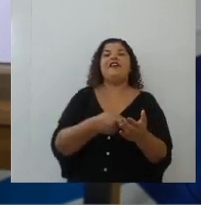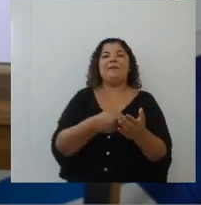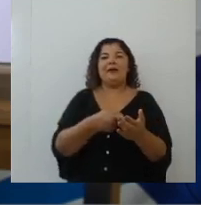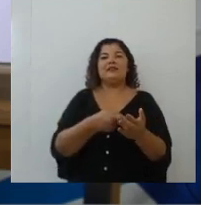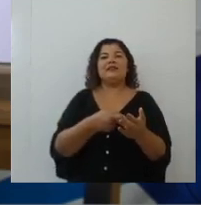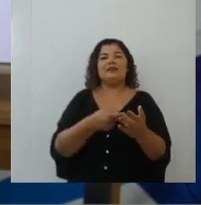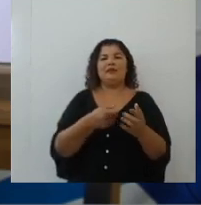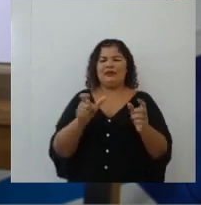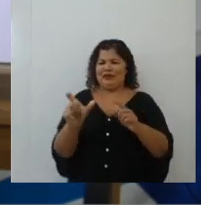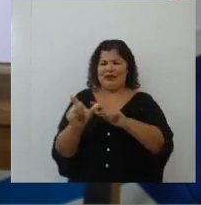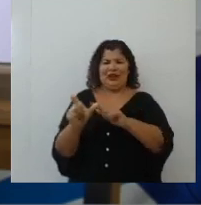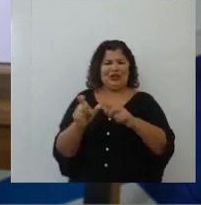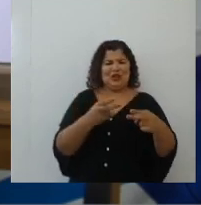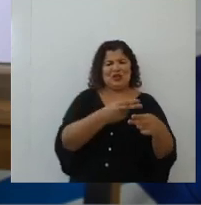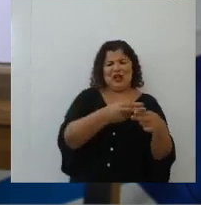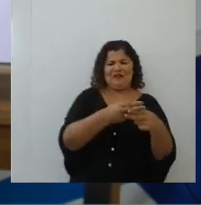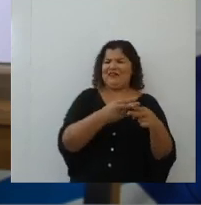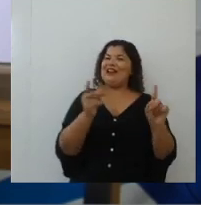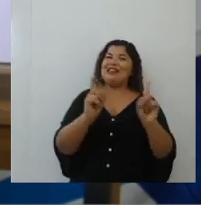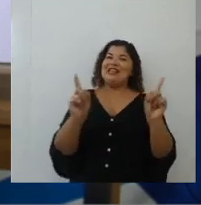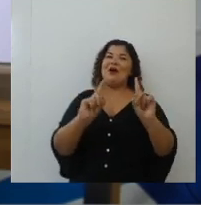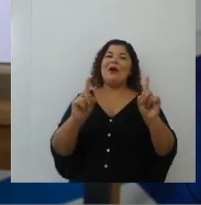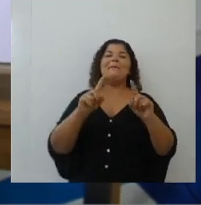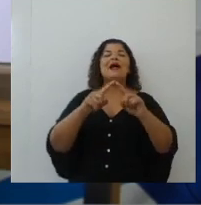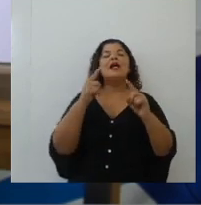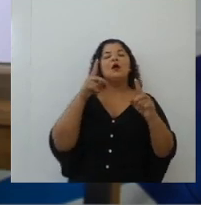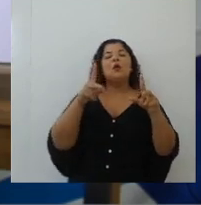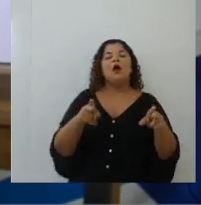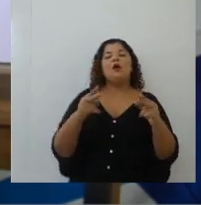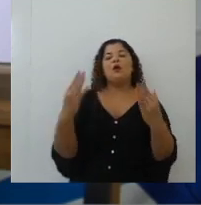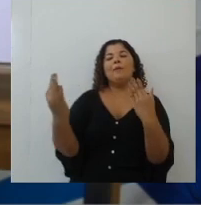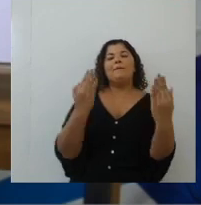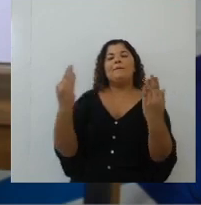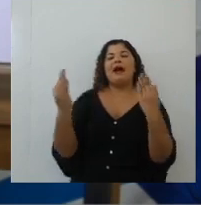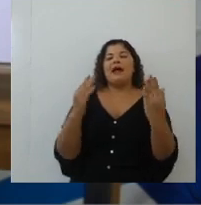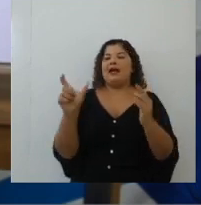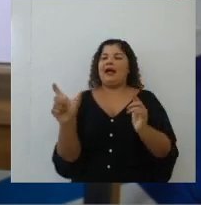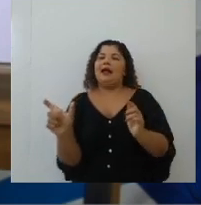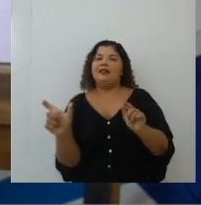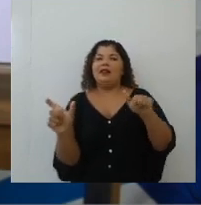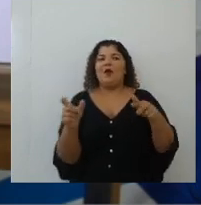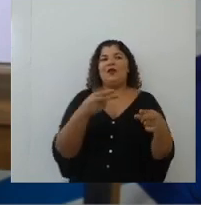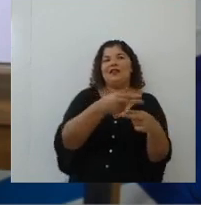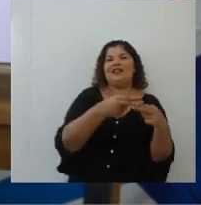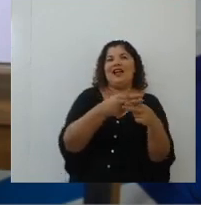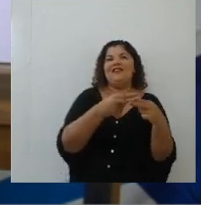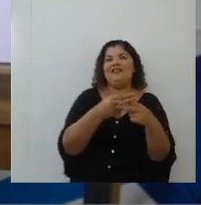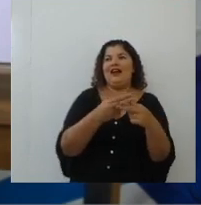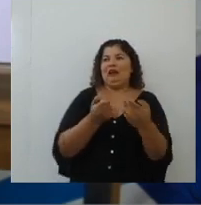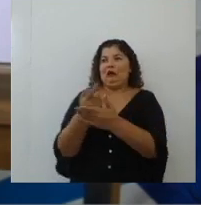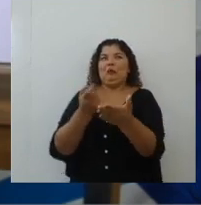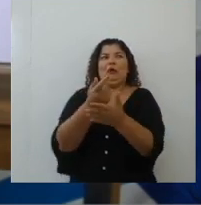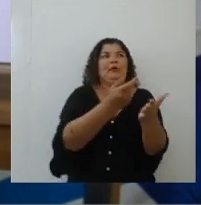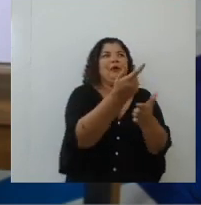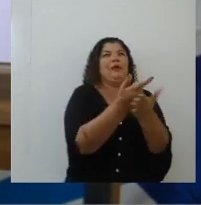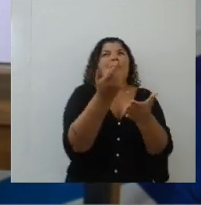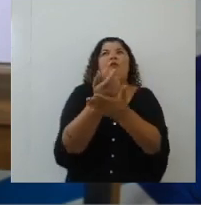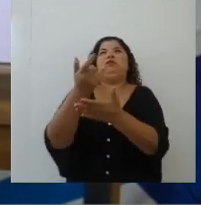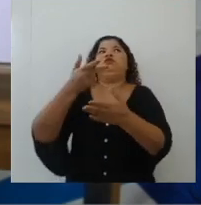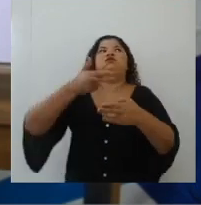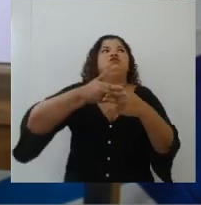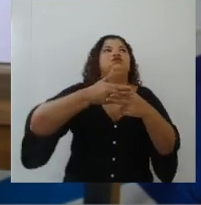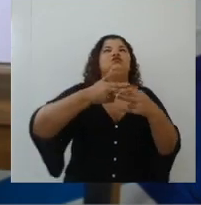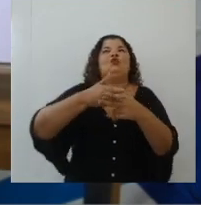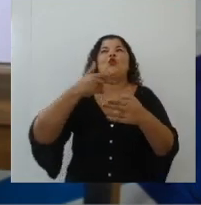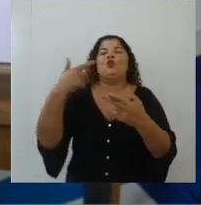não é uma navalha, né? Mas tá vendo aí uma comparação, sabe? Cortando tudo. meio que sai comprando tudo, né? Conheço muita